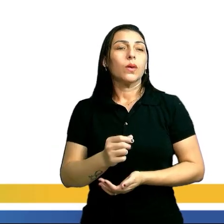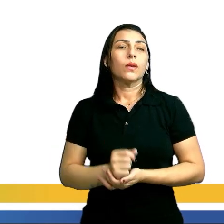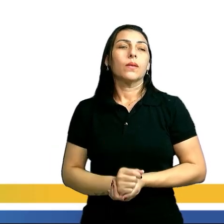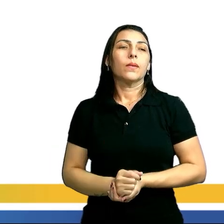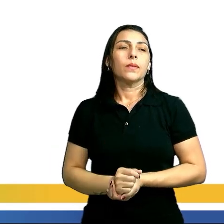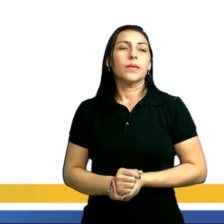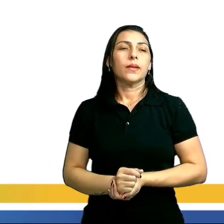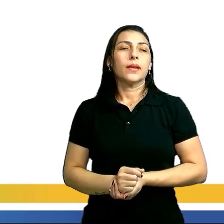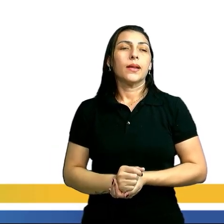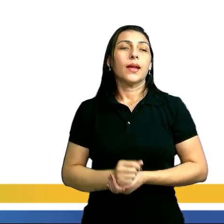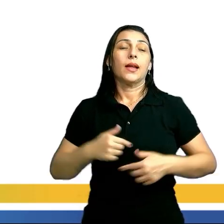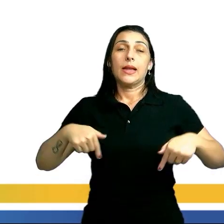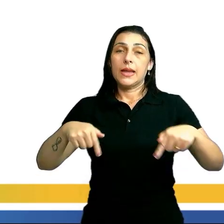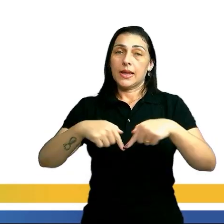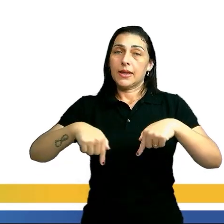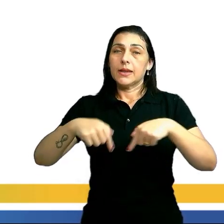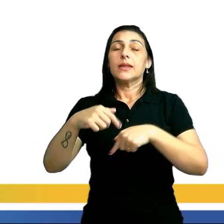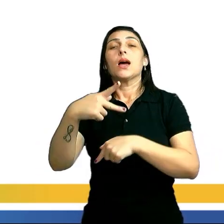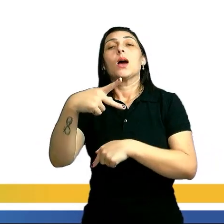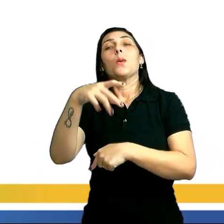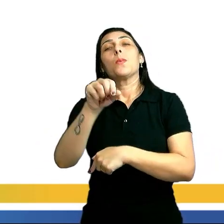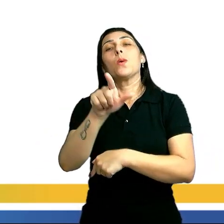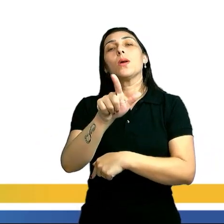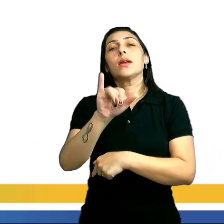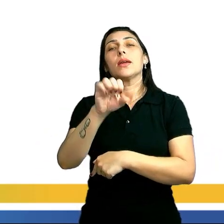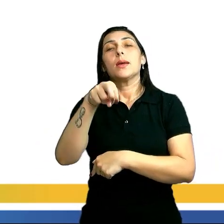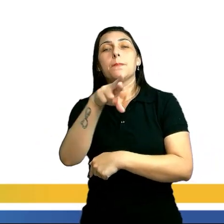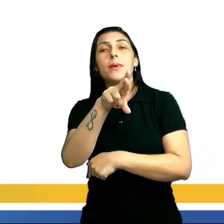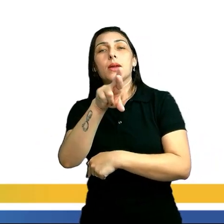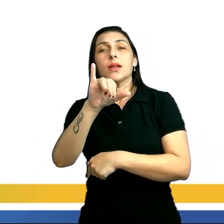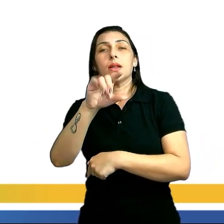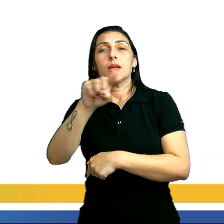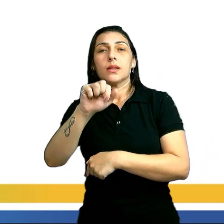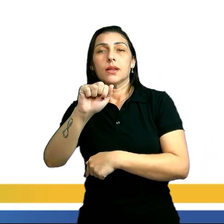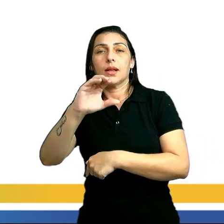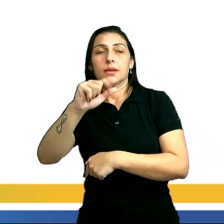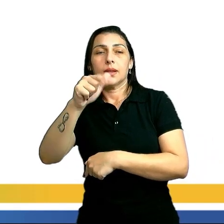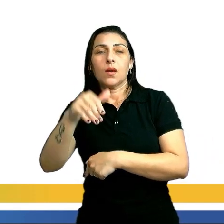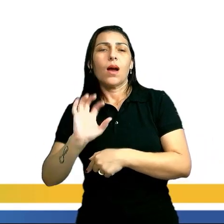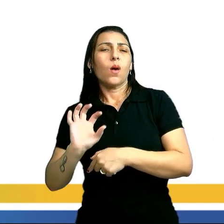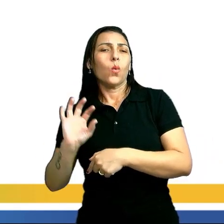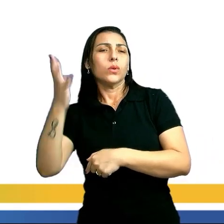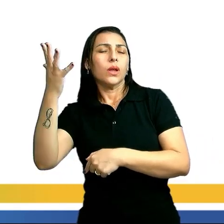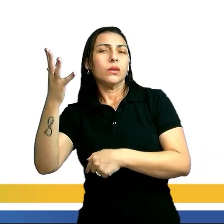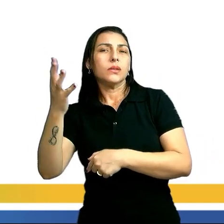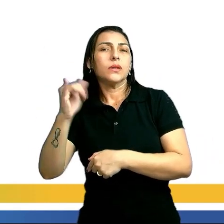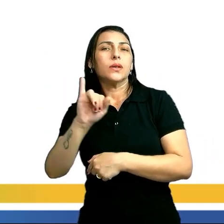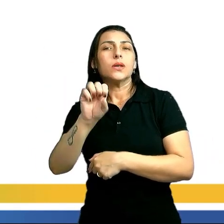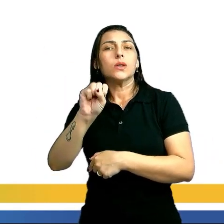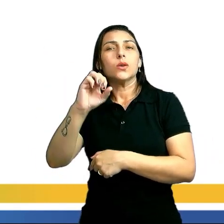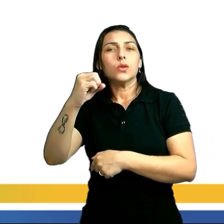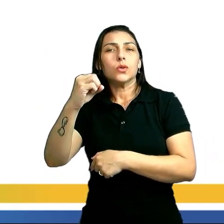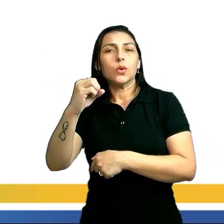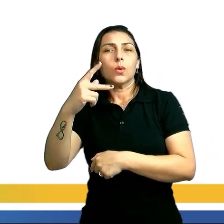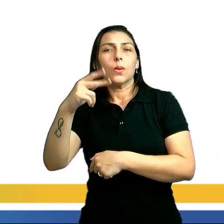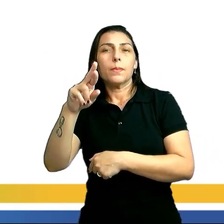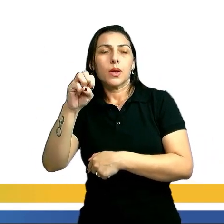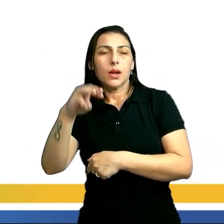da questão. A reação de polimerização do isopreno ocorre a partir da alternativa